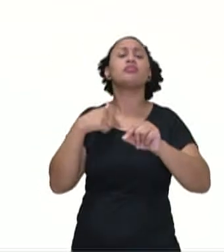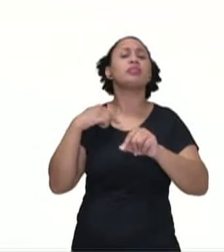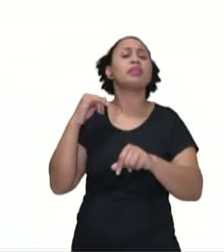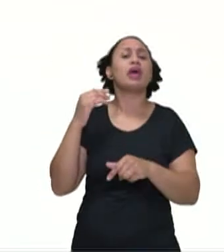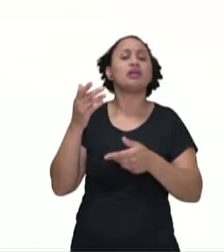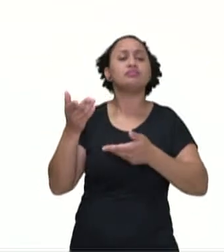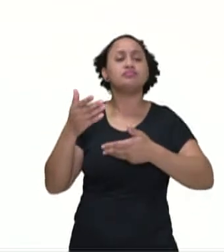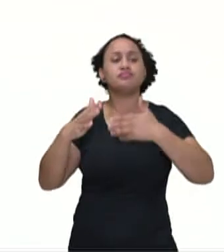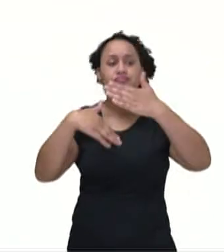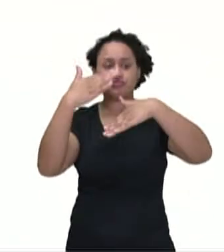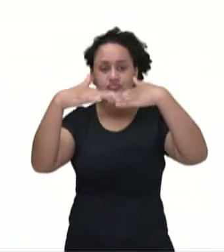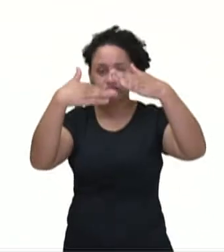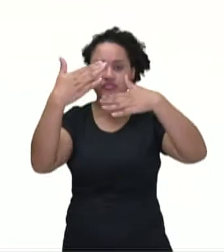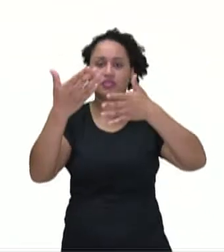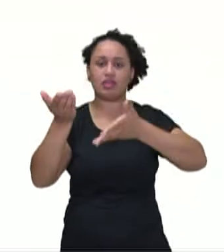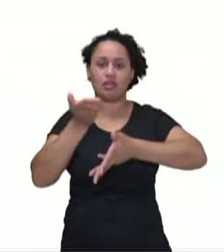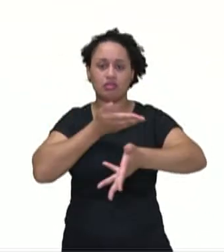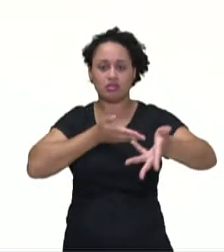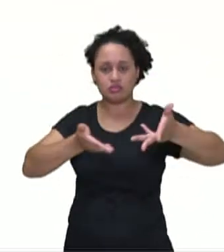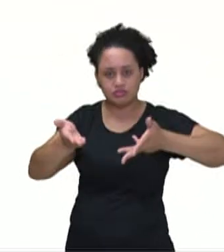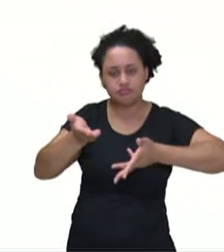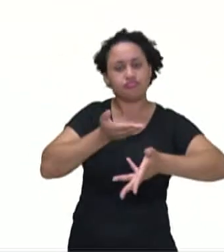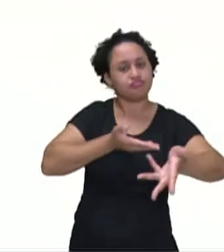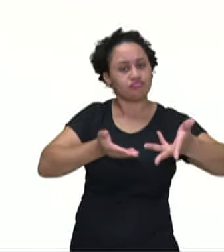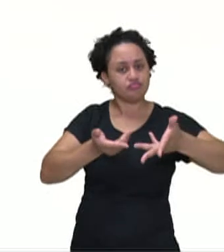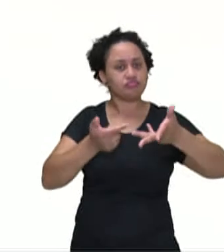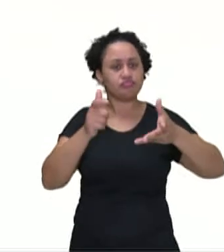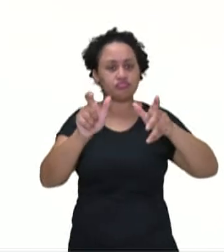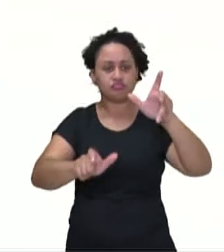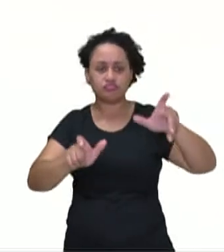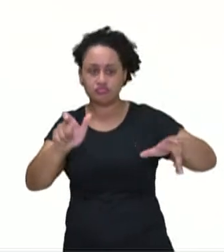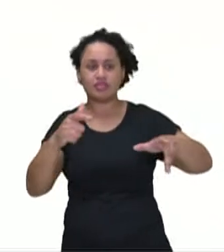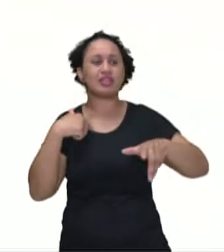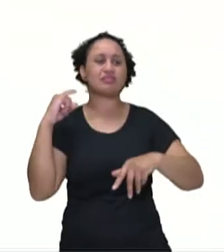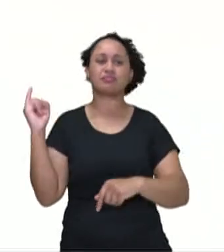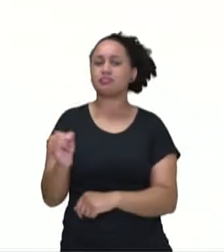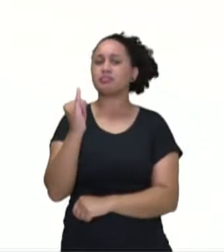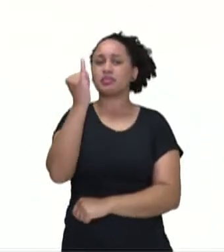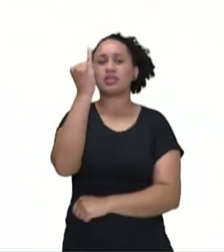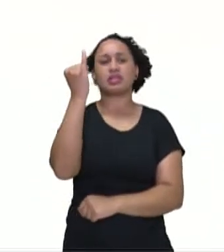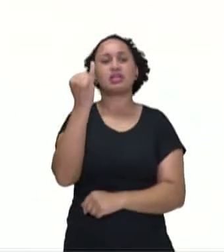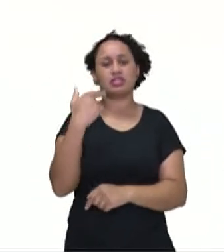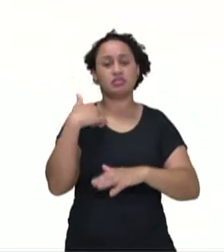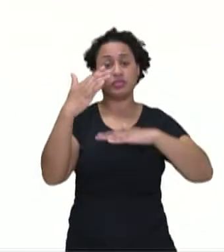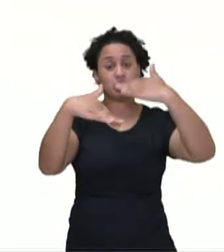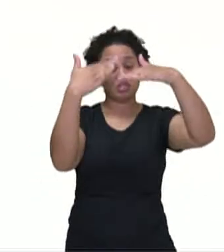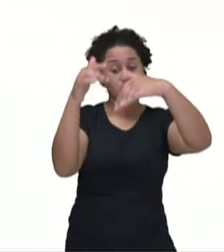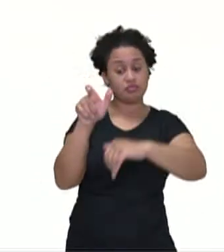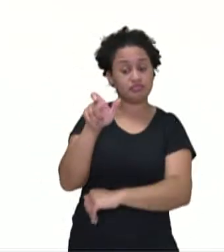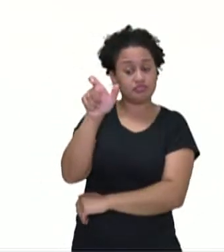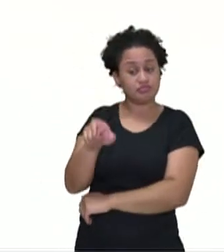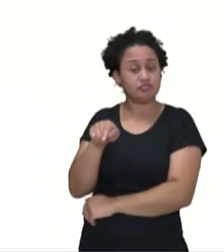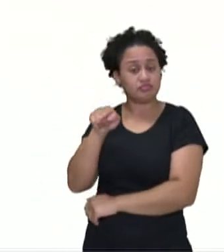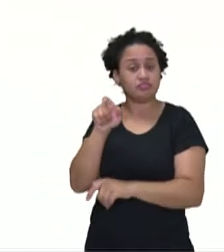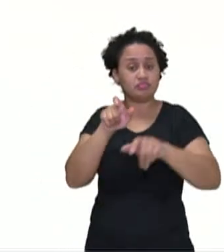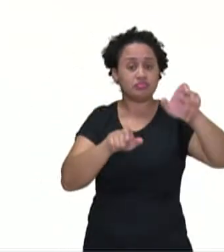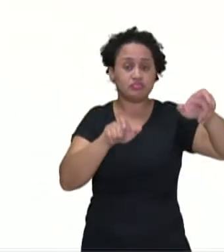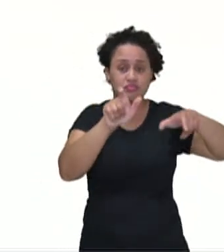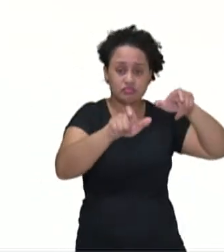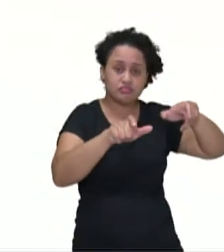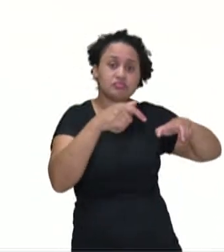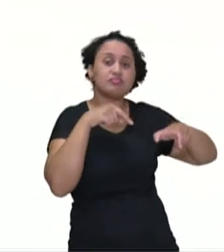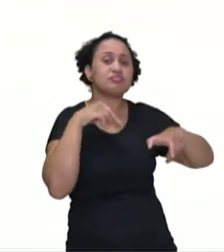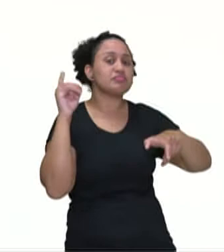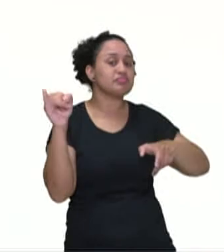a construção da sociabilidade, a convivência humana é fundamental para o desenvolvimento dos